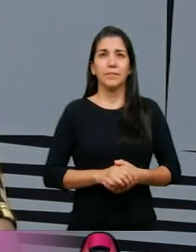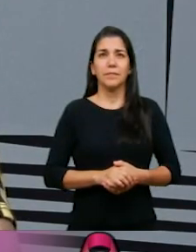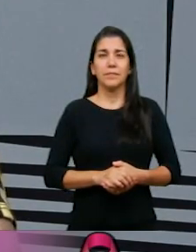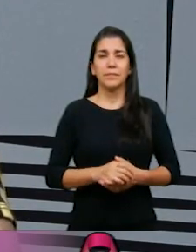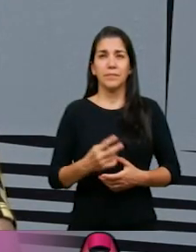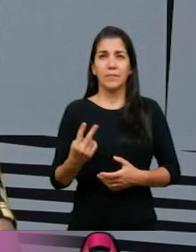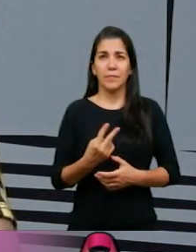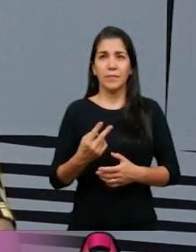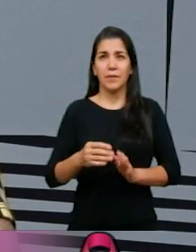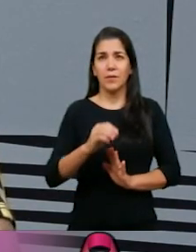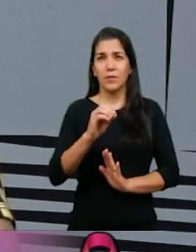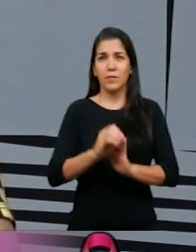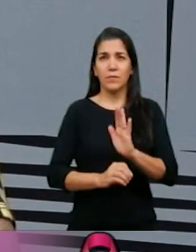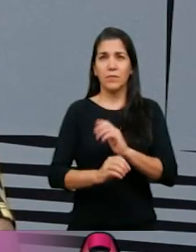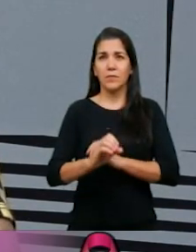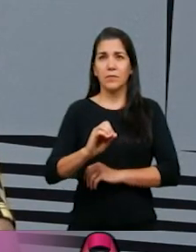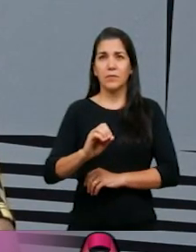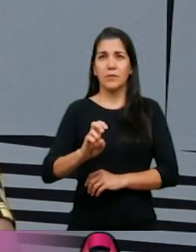Segundo, ofício